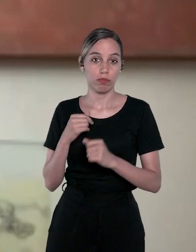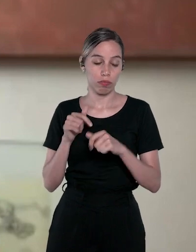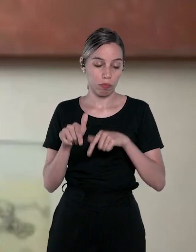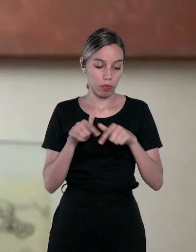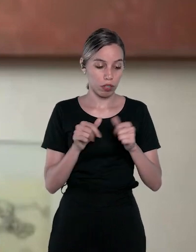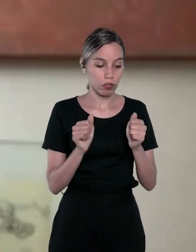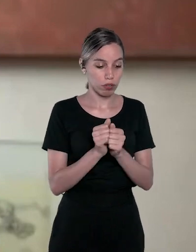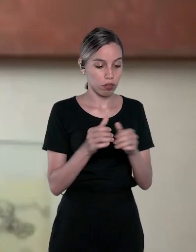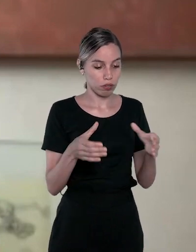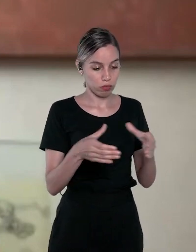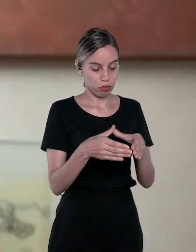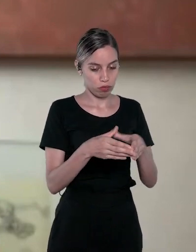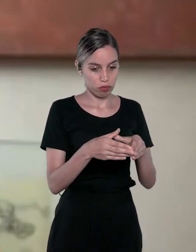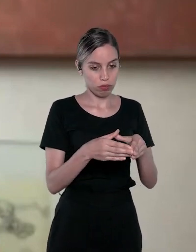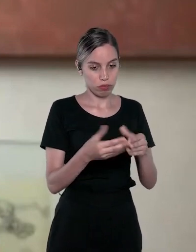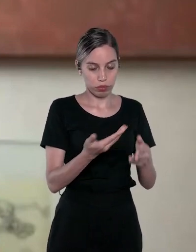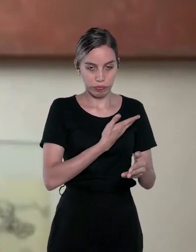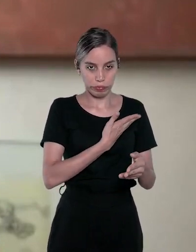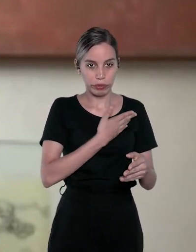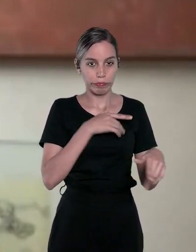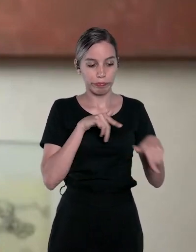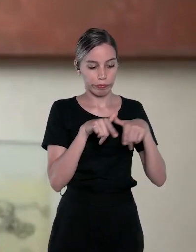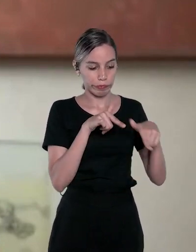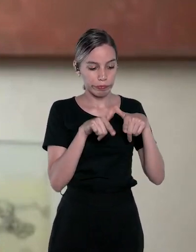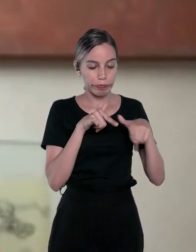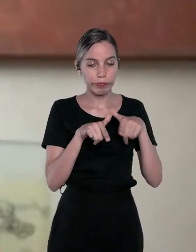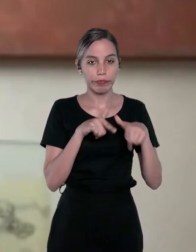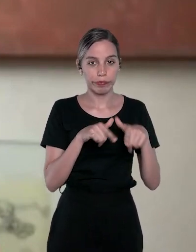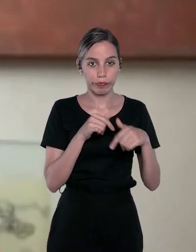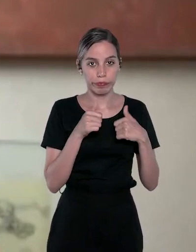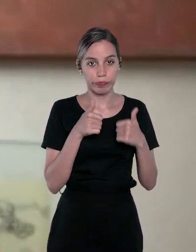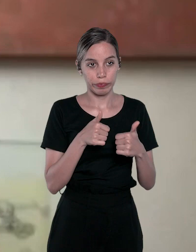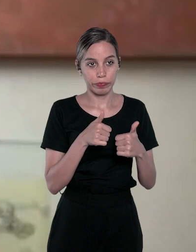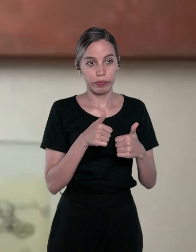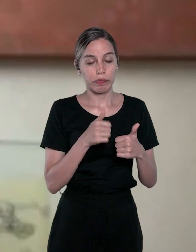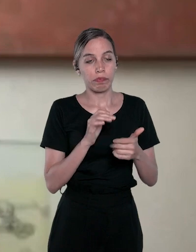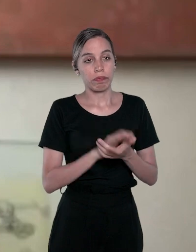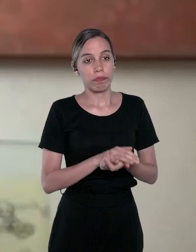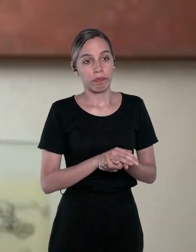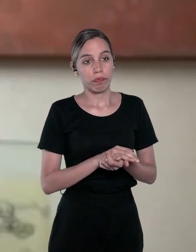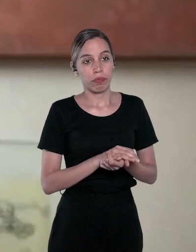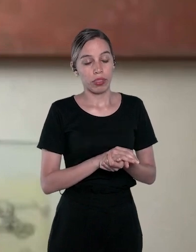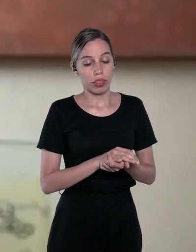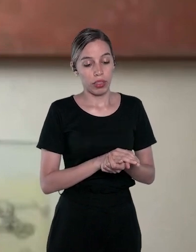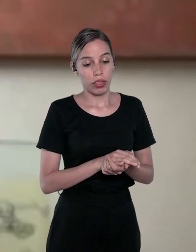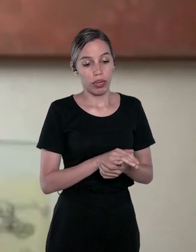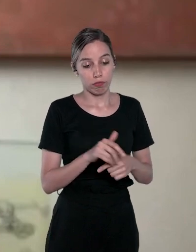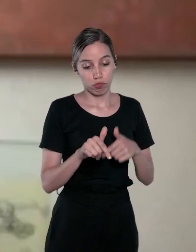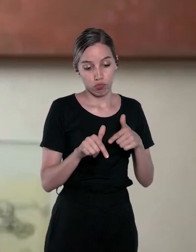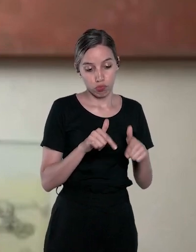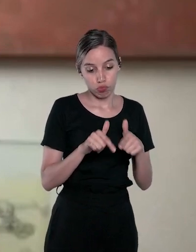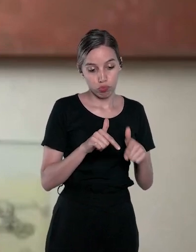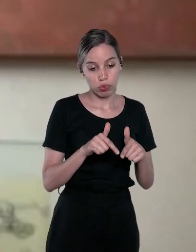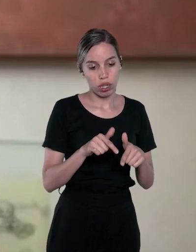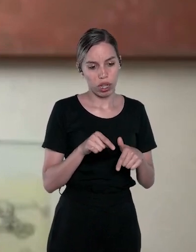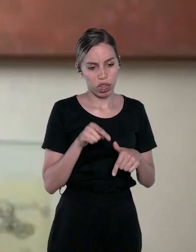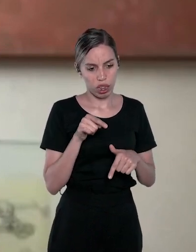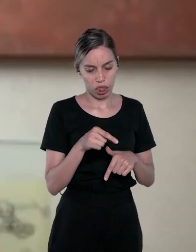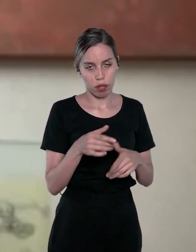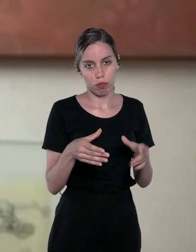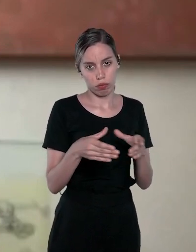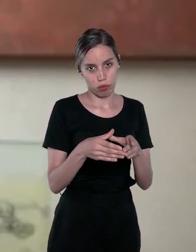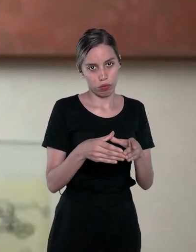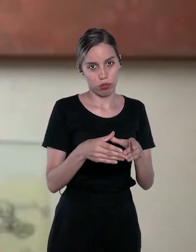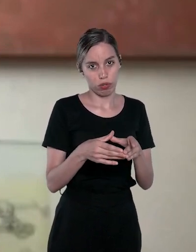alguns amigos na edição. Aliás, foi uma atividade muito importante para mim, na